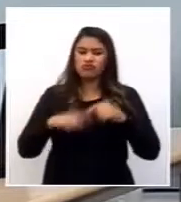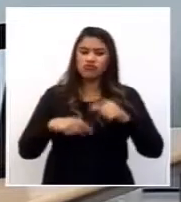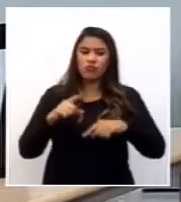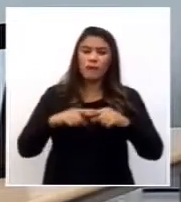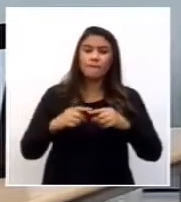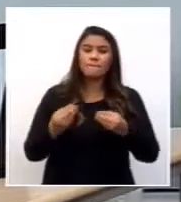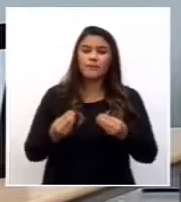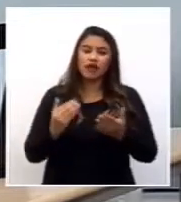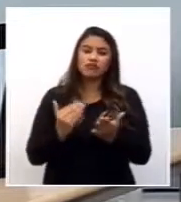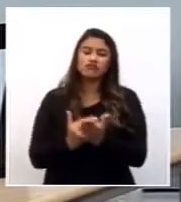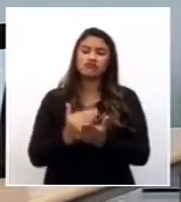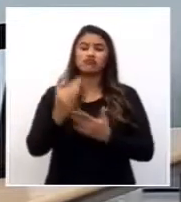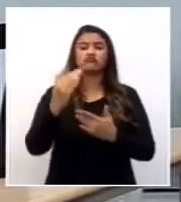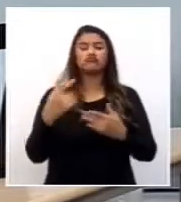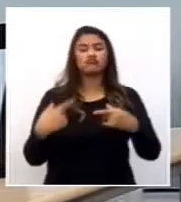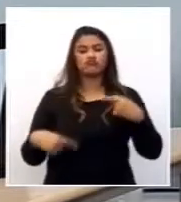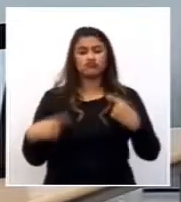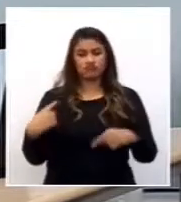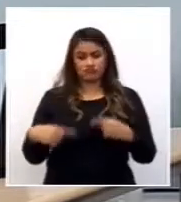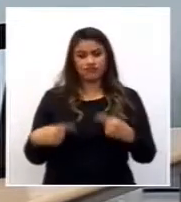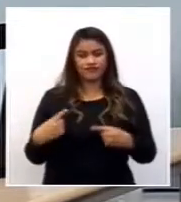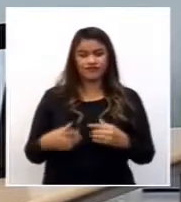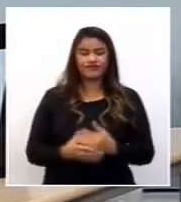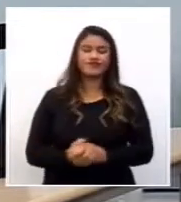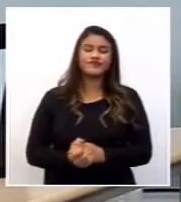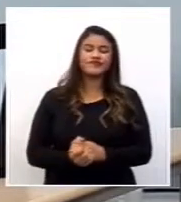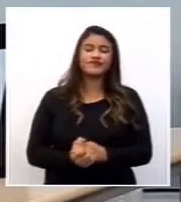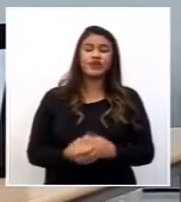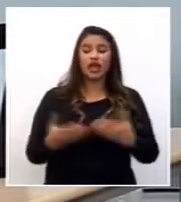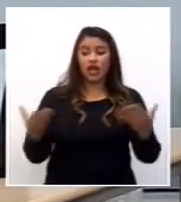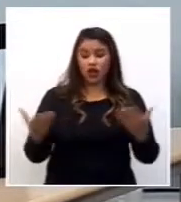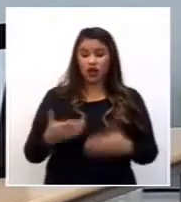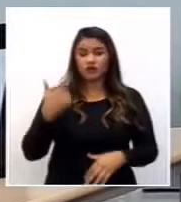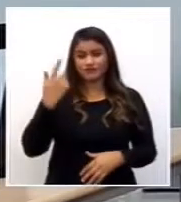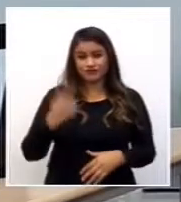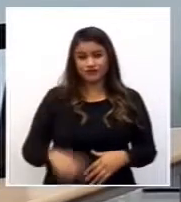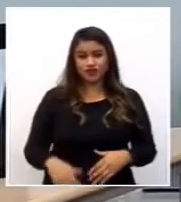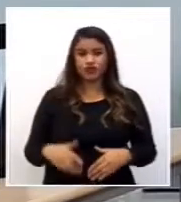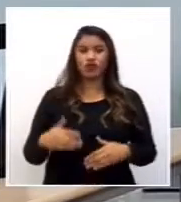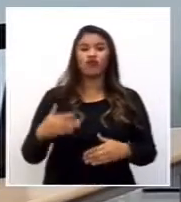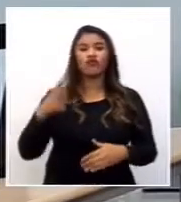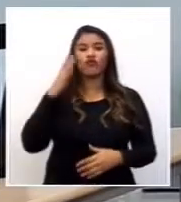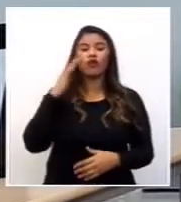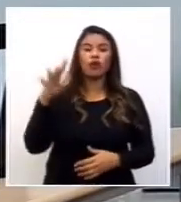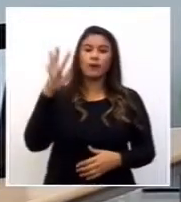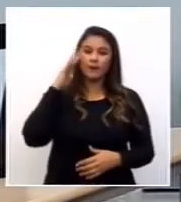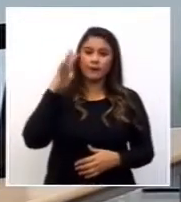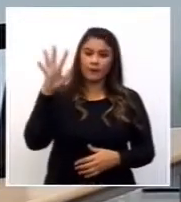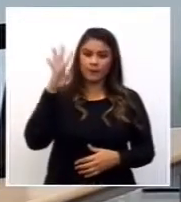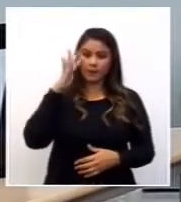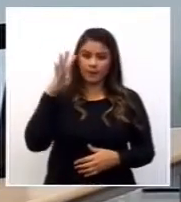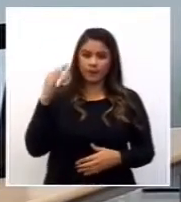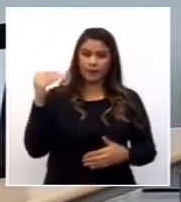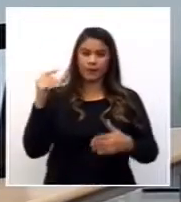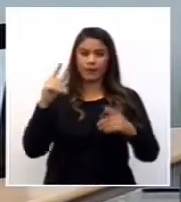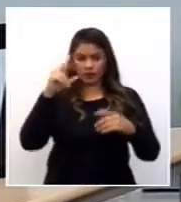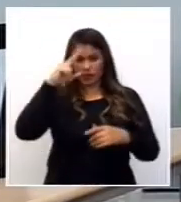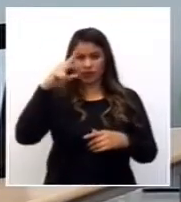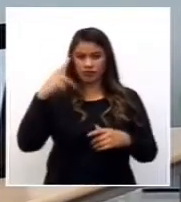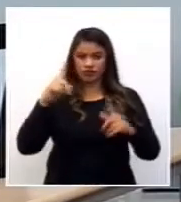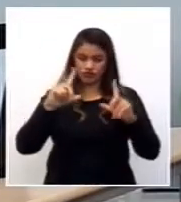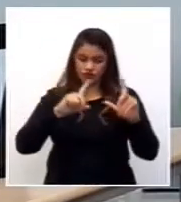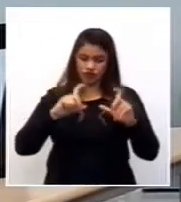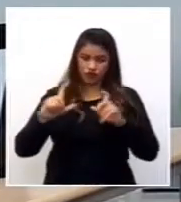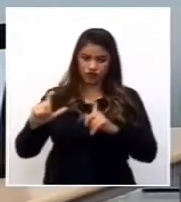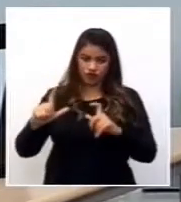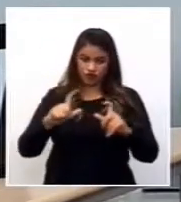discussão. Né? Nessa perspectiva, viu, professor Bruno, nós vamos colocar mais uma reflexão, né, referente à imagem, né, por favor, né? Nós